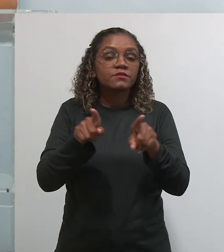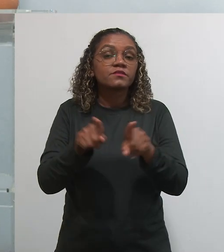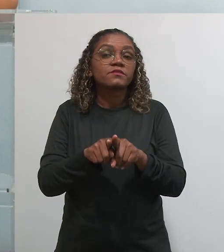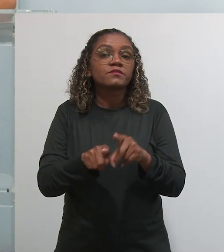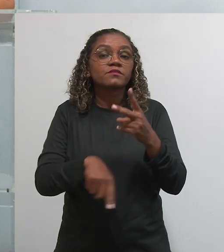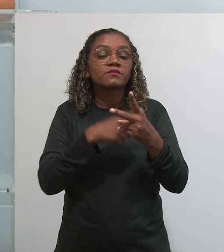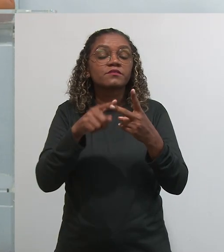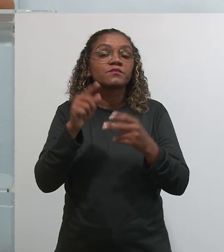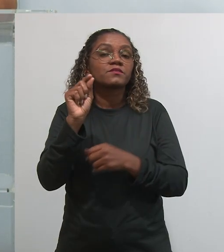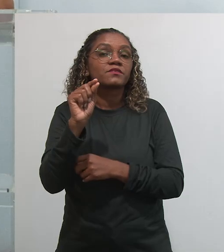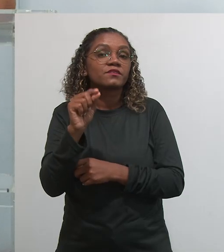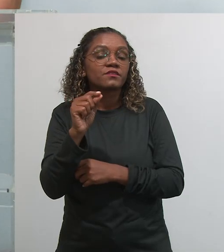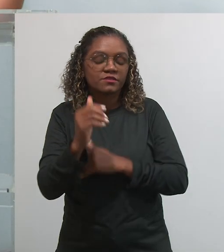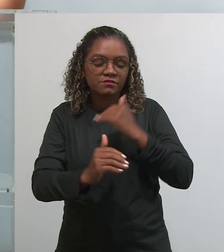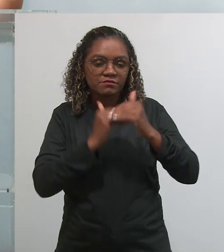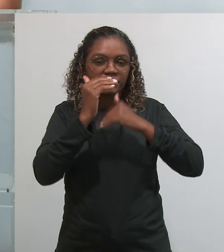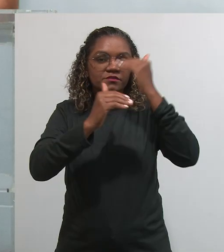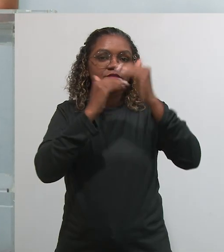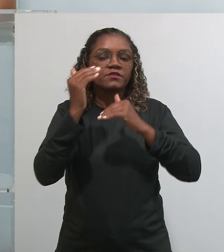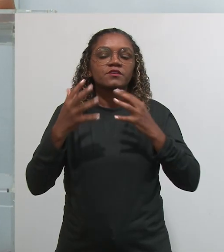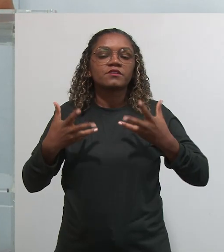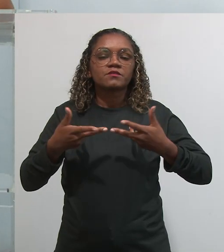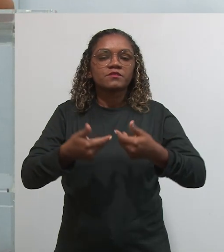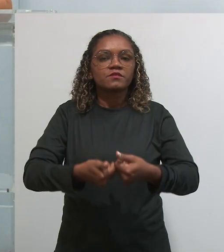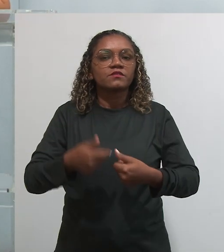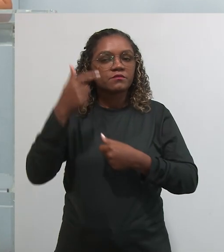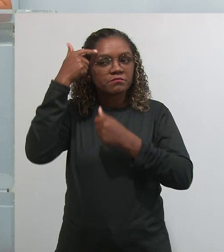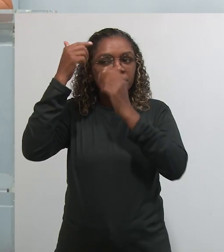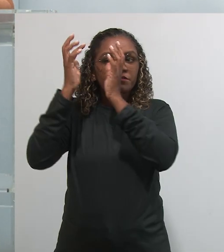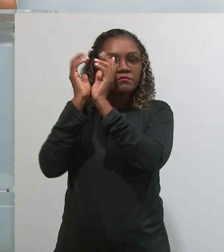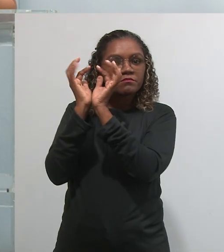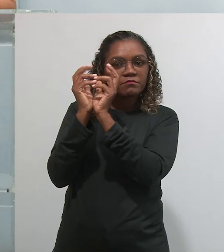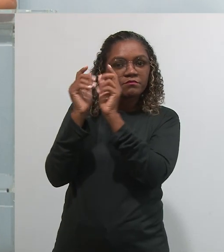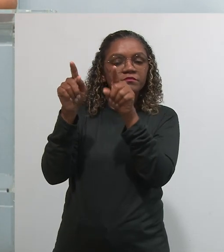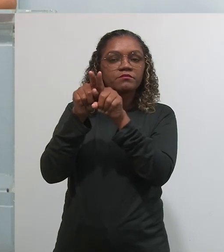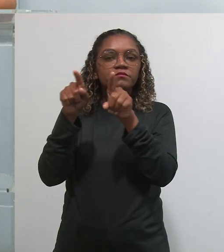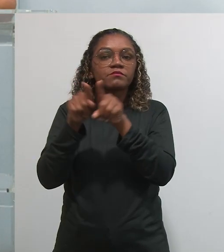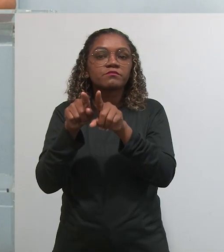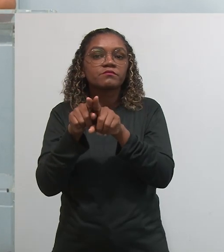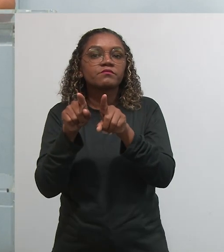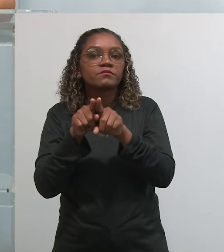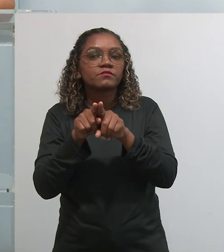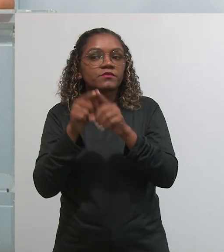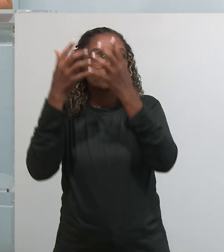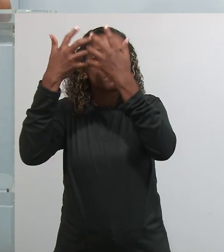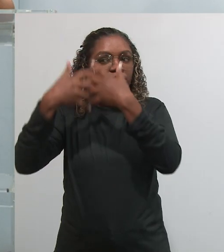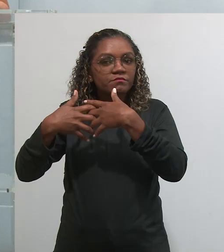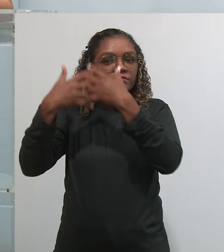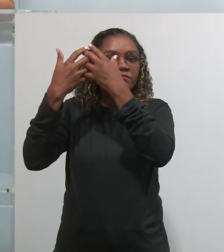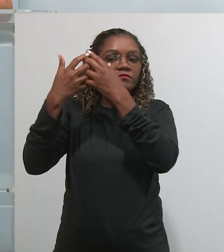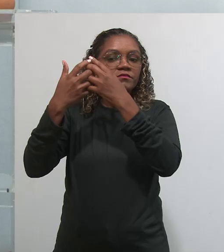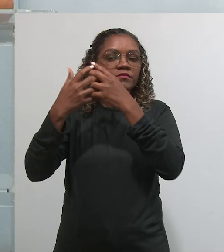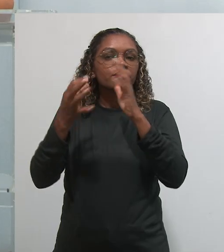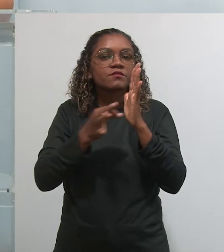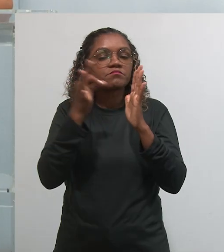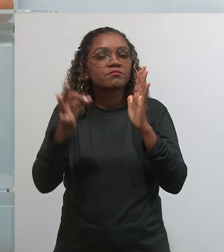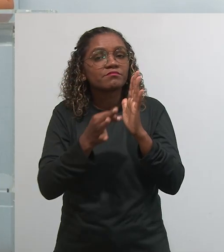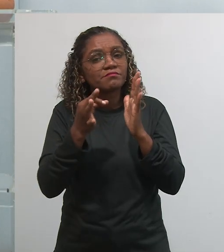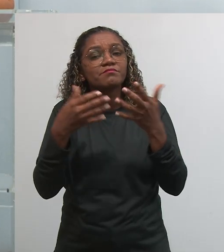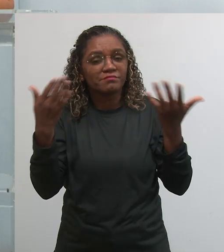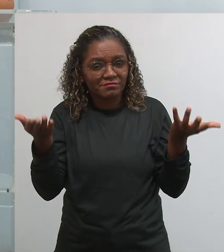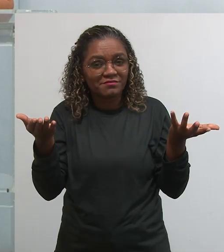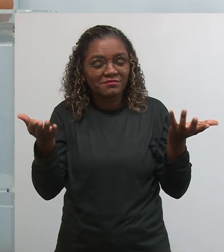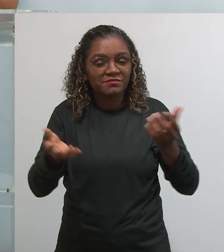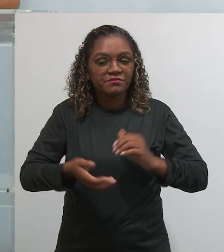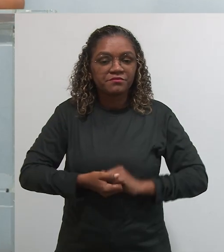ao mesmo tempo, eu também estou desenvolvendo minhas habilidades cognitivas, as minhas habilidades de reflexão e de criticidade,